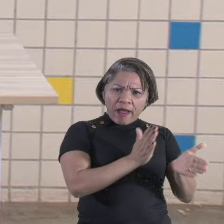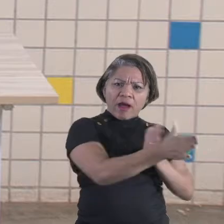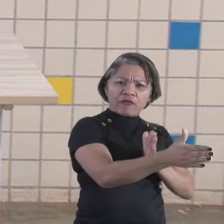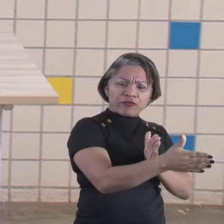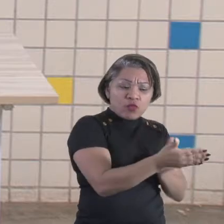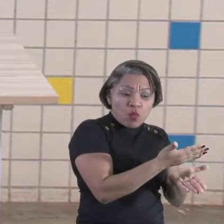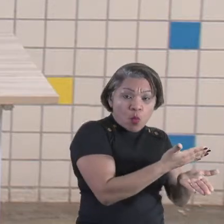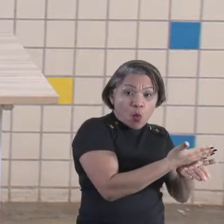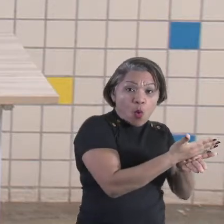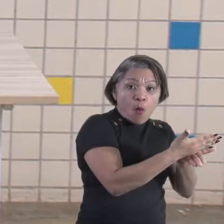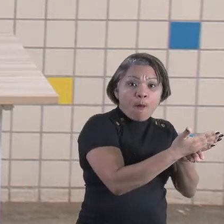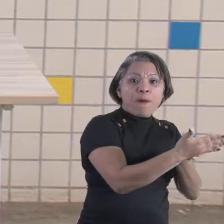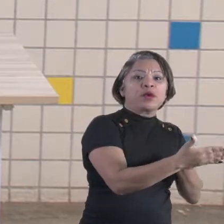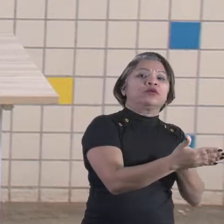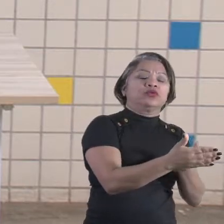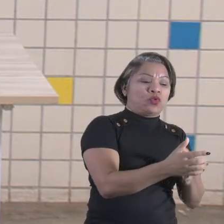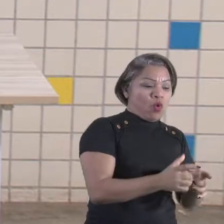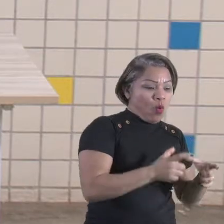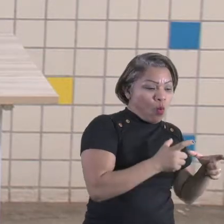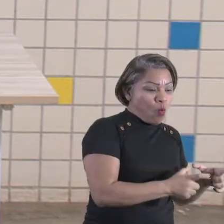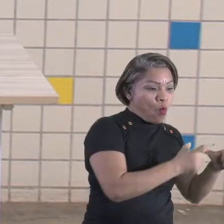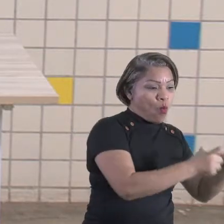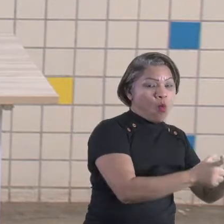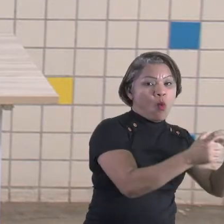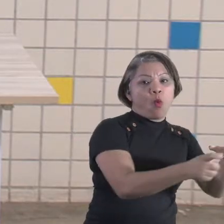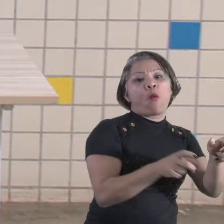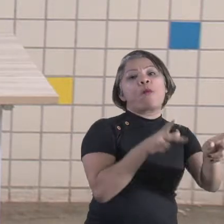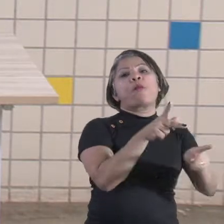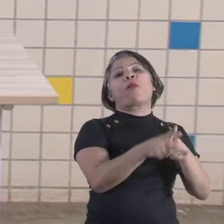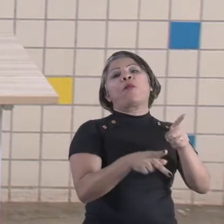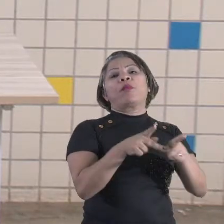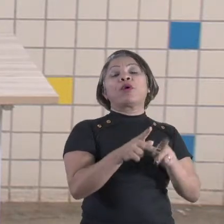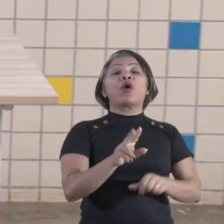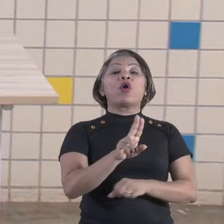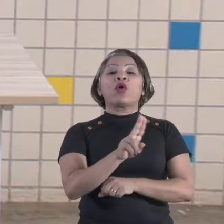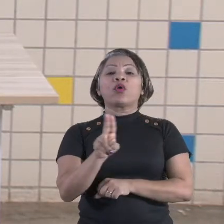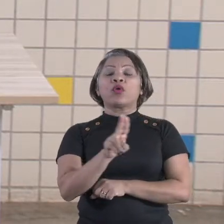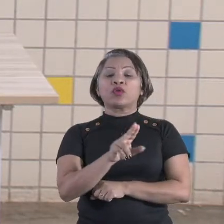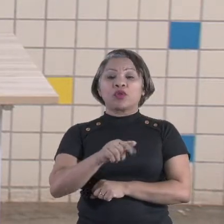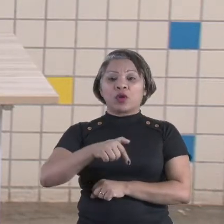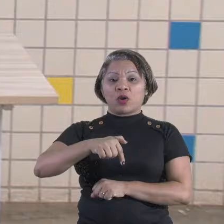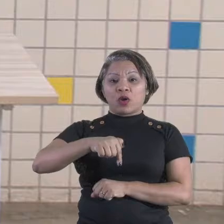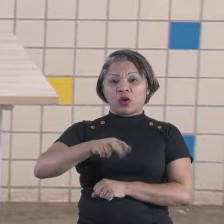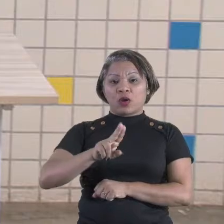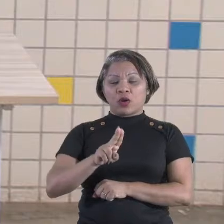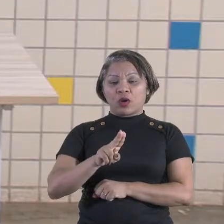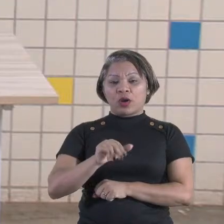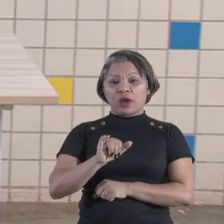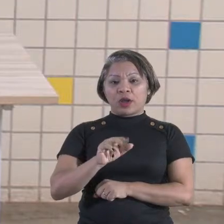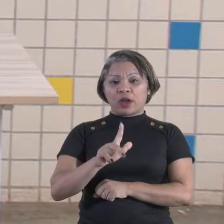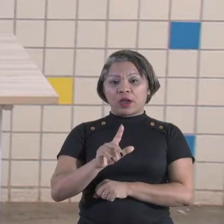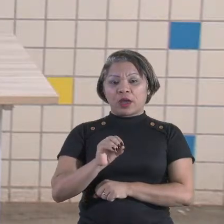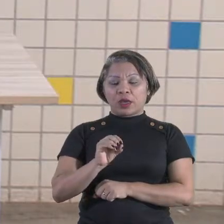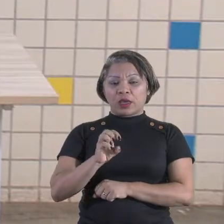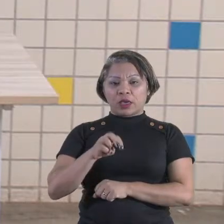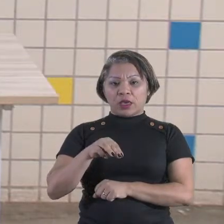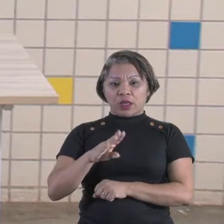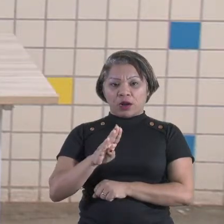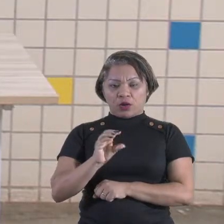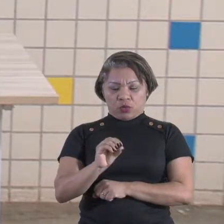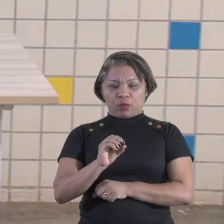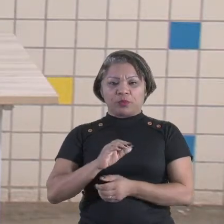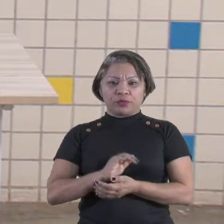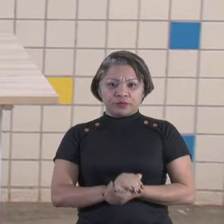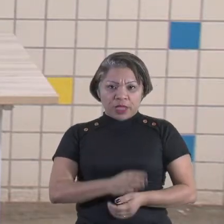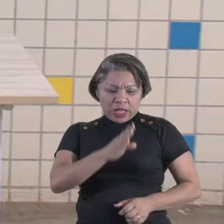núcleos populacionais, o que chamamos de quilombos. E essa foi a principal característica